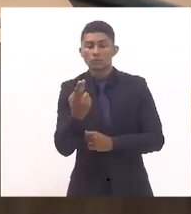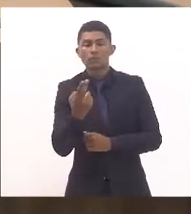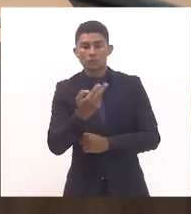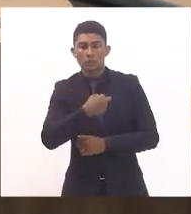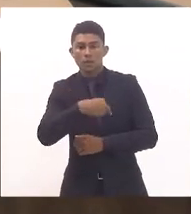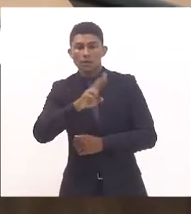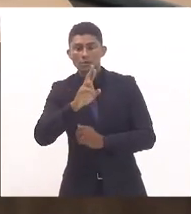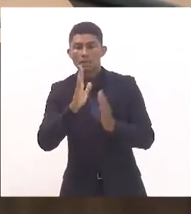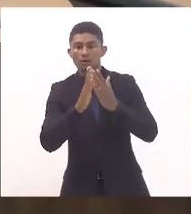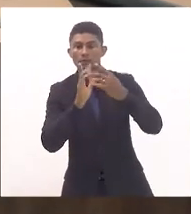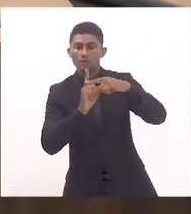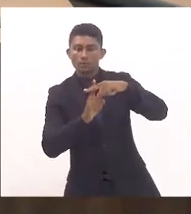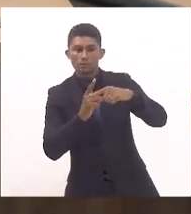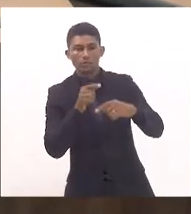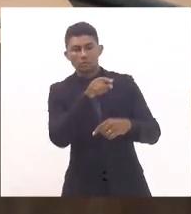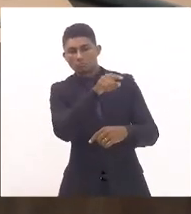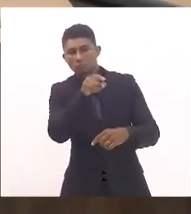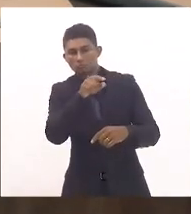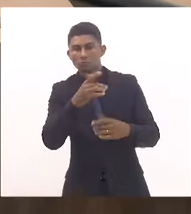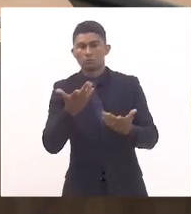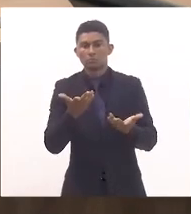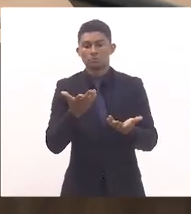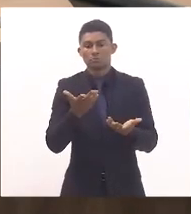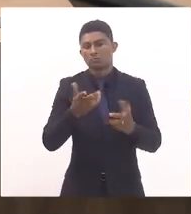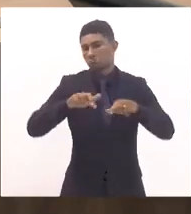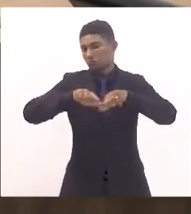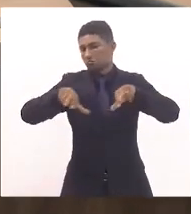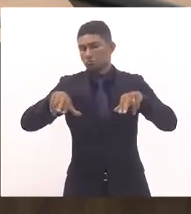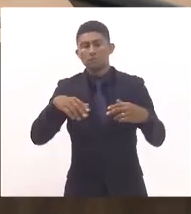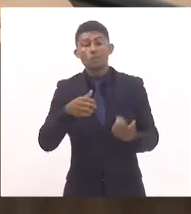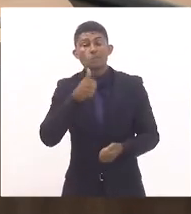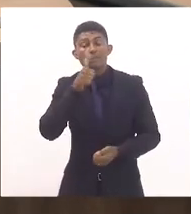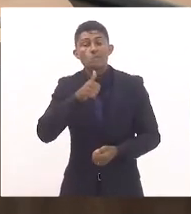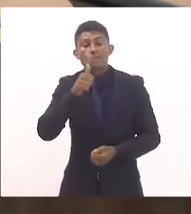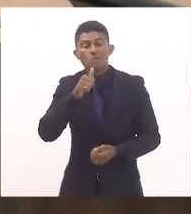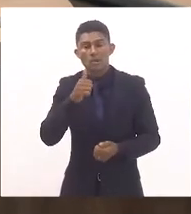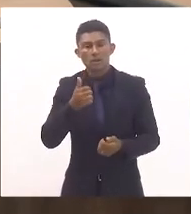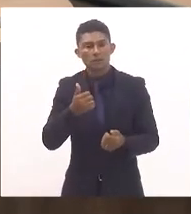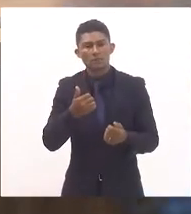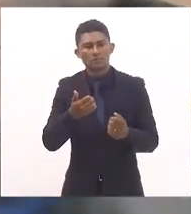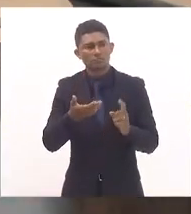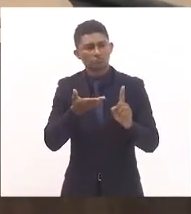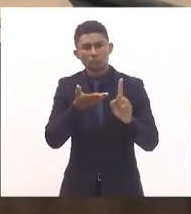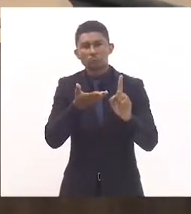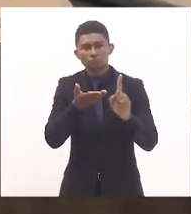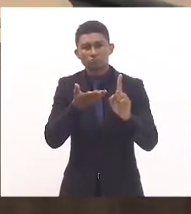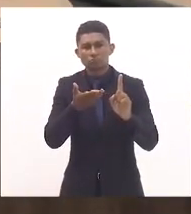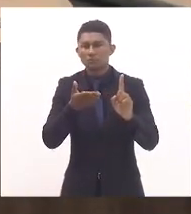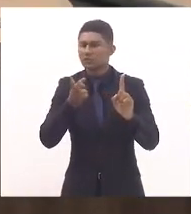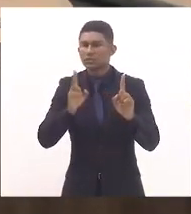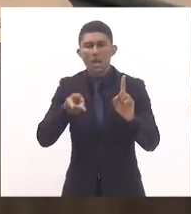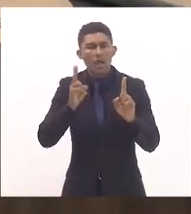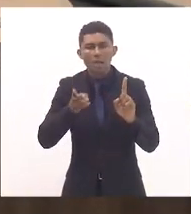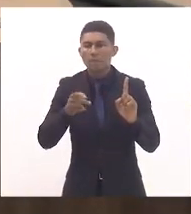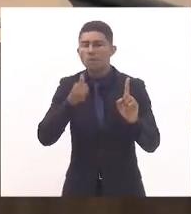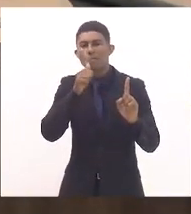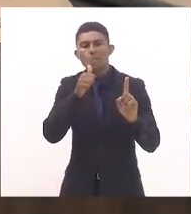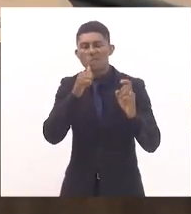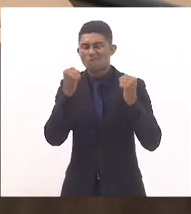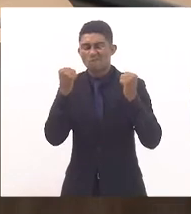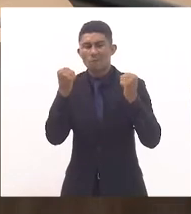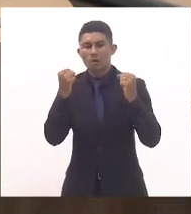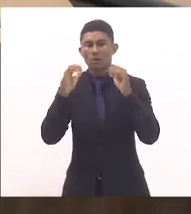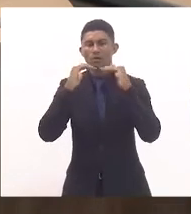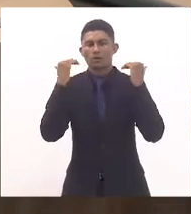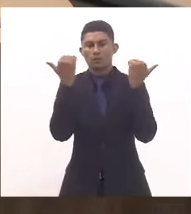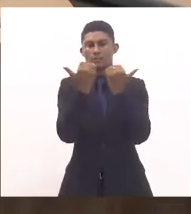cristãs evangélicas, protestantes, a figura das mulheres, elas são sempre força de articulação ali da